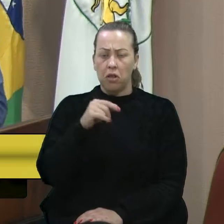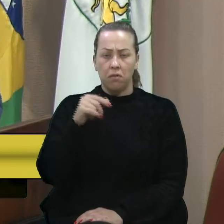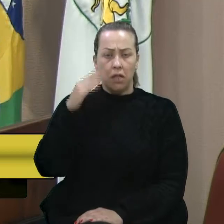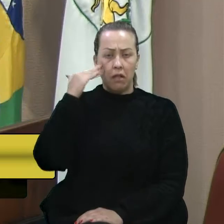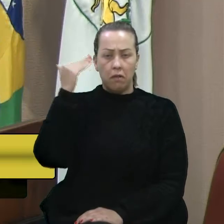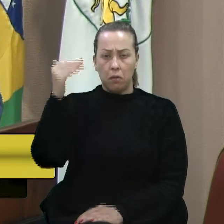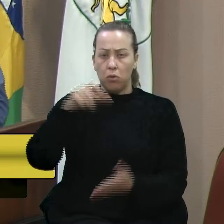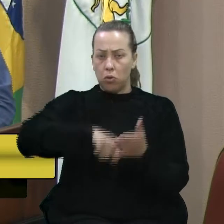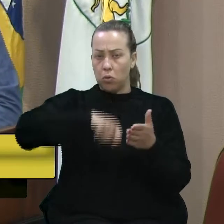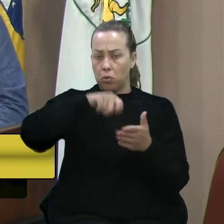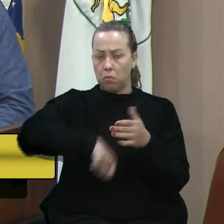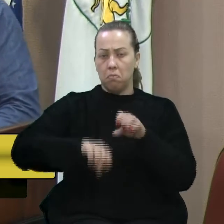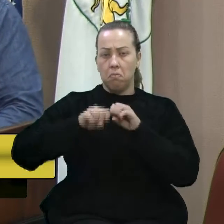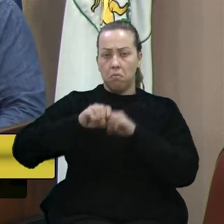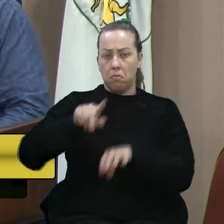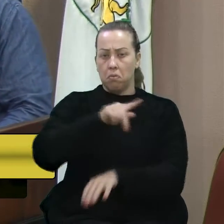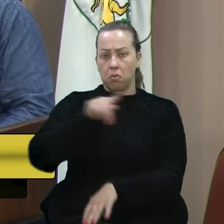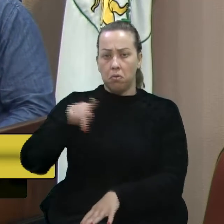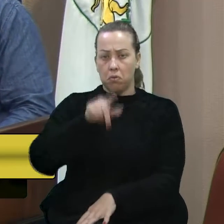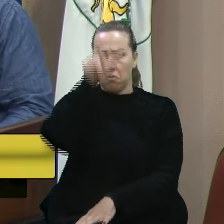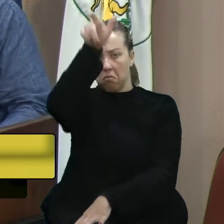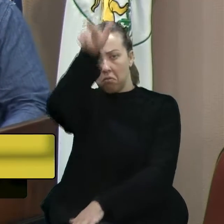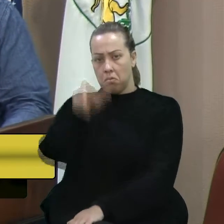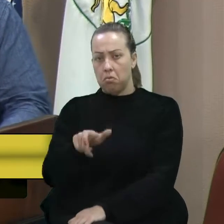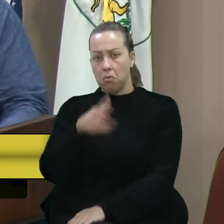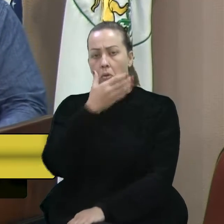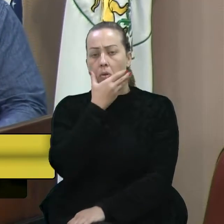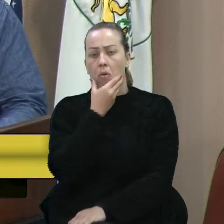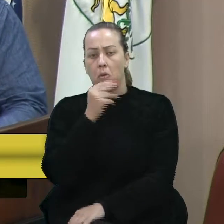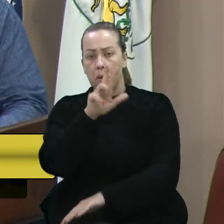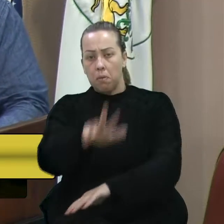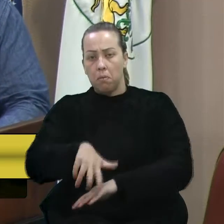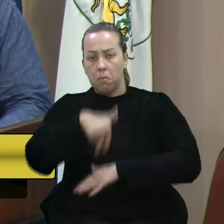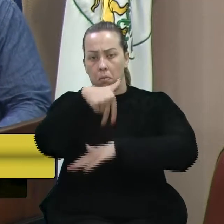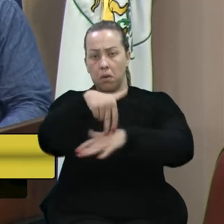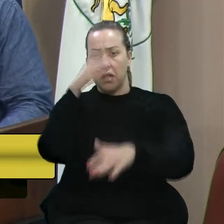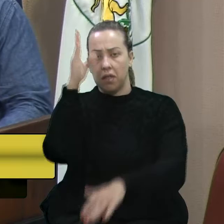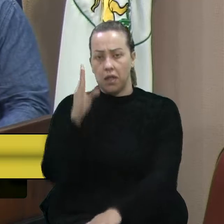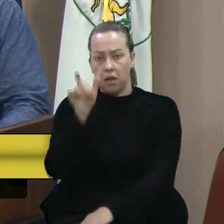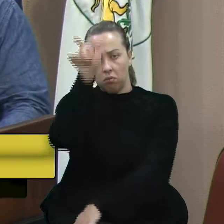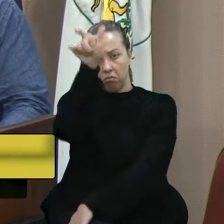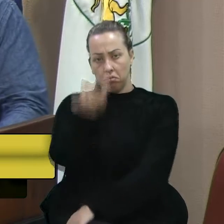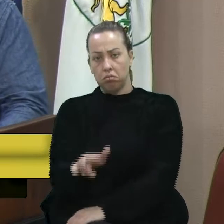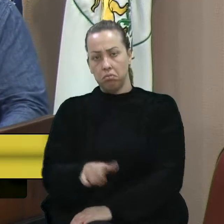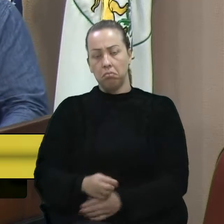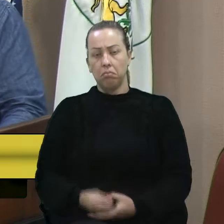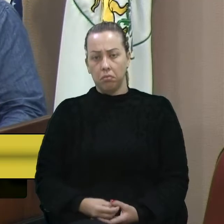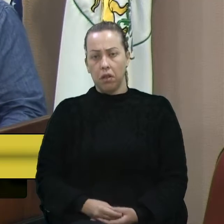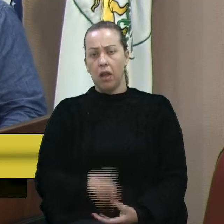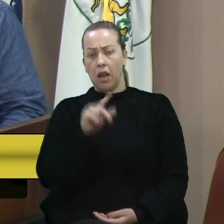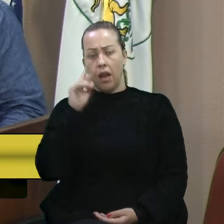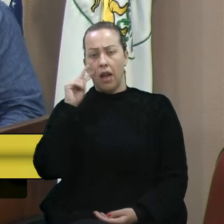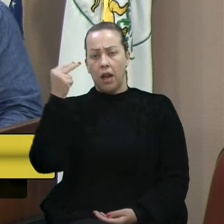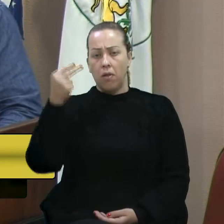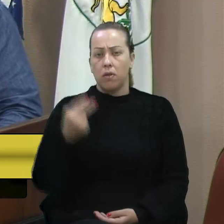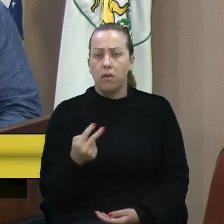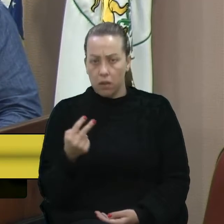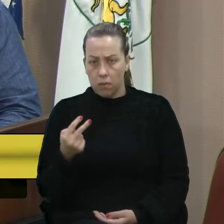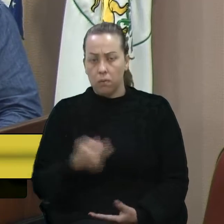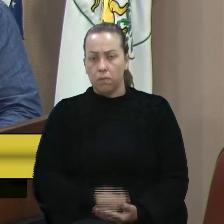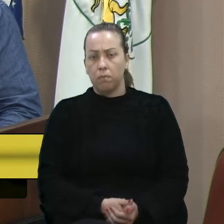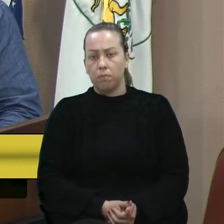intelectual, um educador, um sujeito, um homem brasileiro, e que é